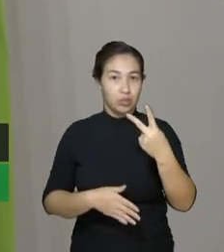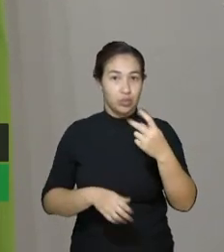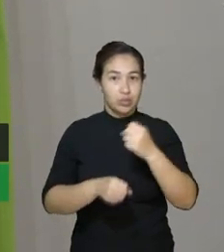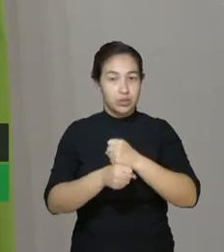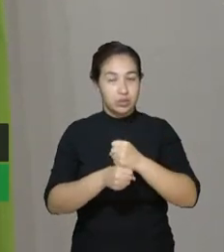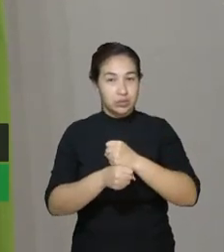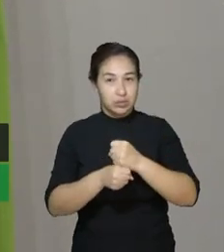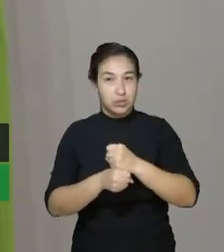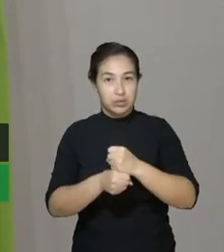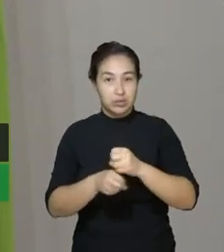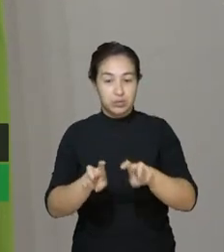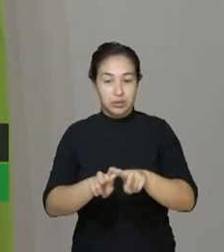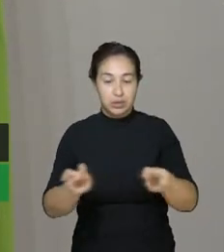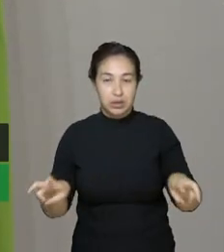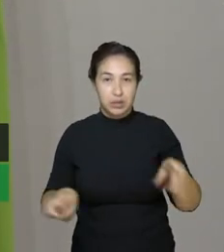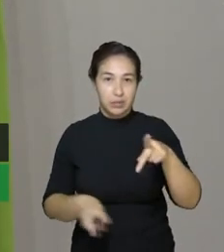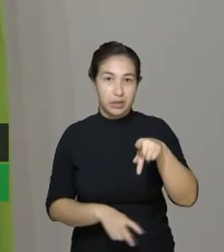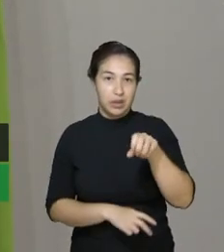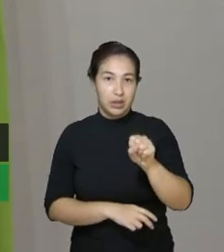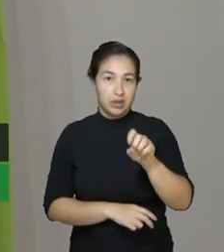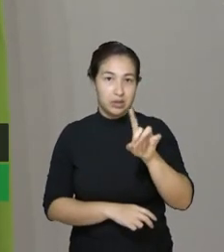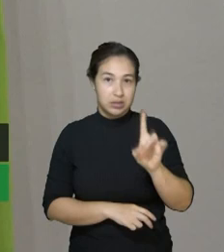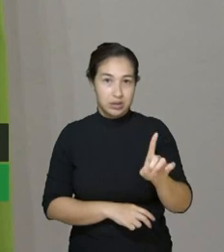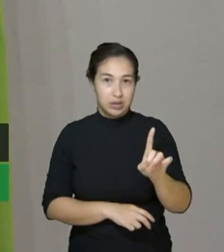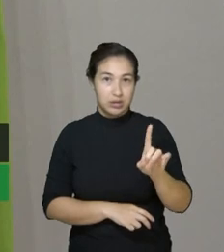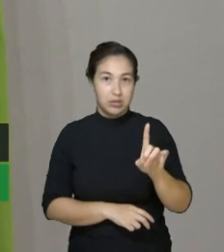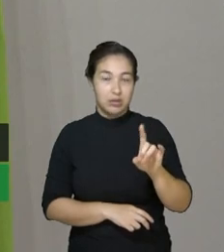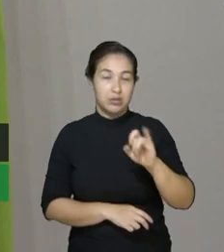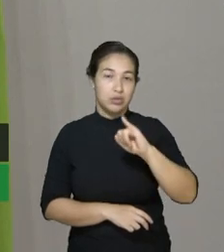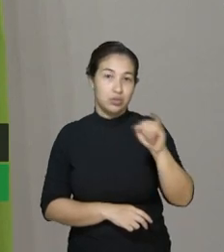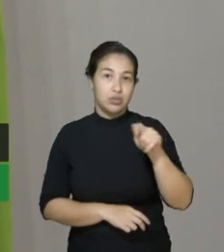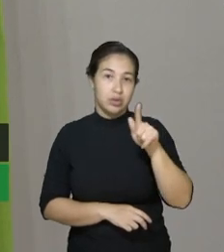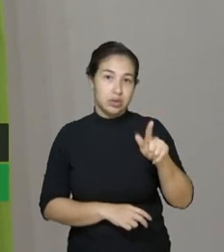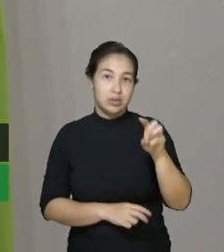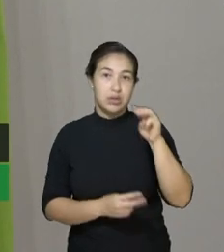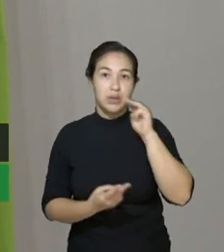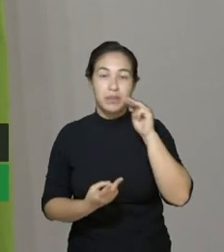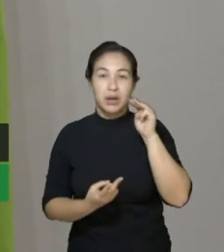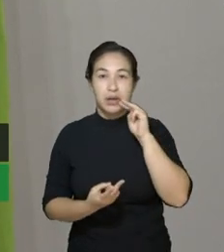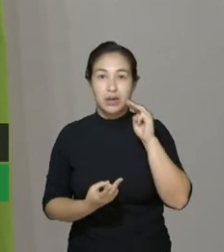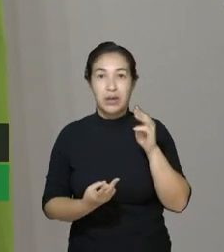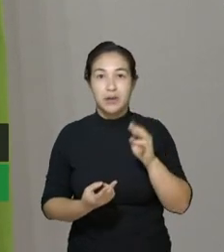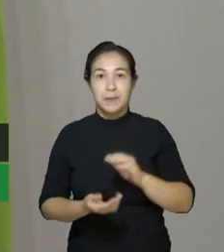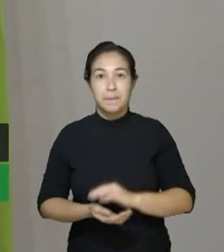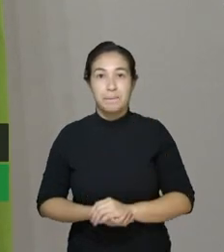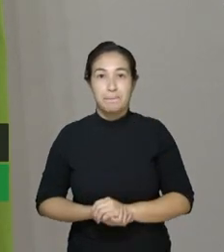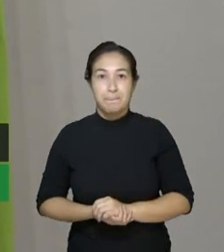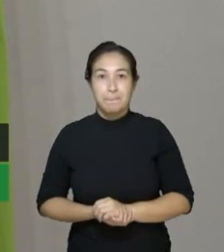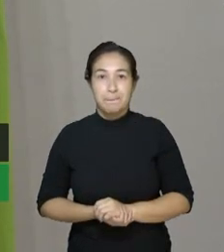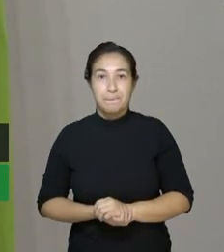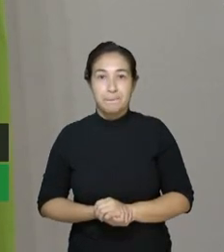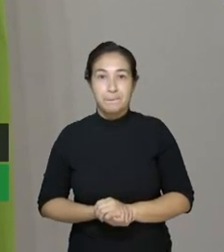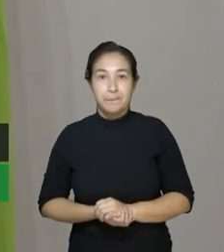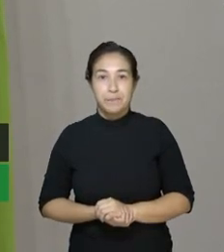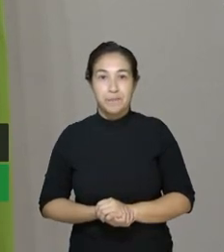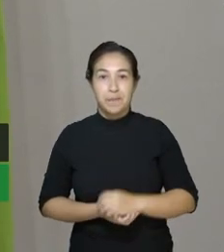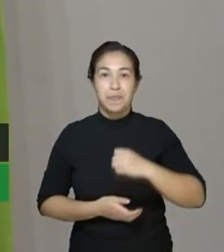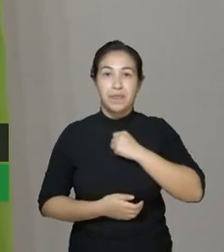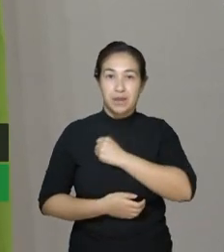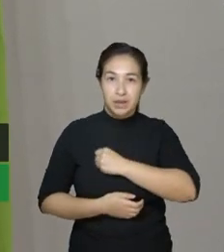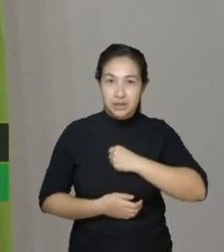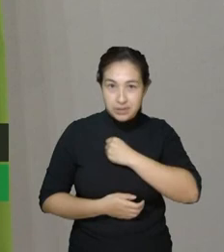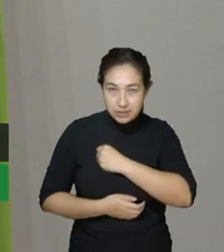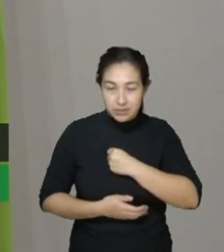PSD, deputado Milton, deputada Marlene, deputado Júlio. É um baita time. Vou sentir